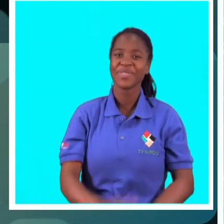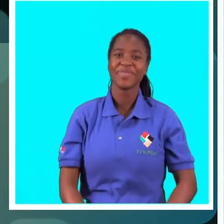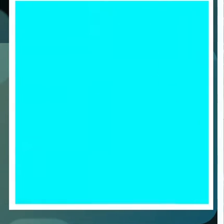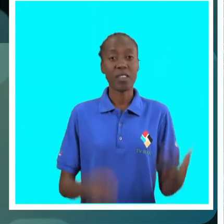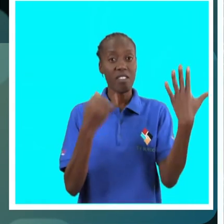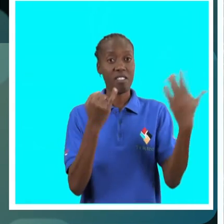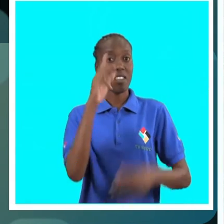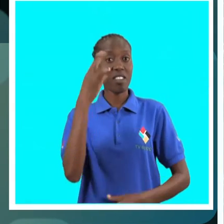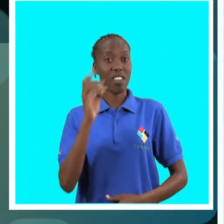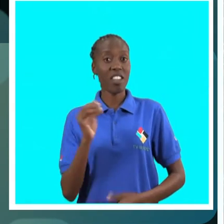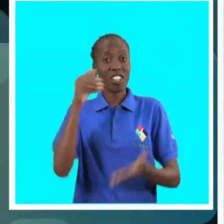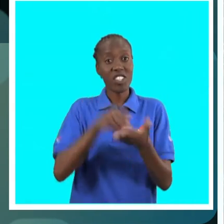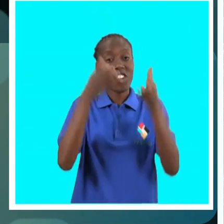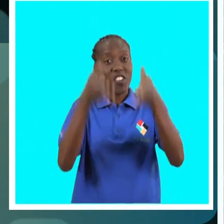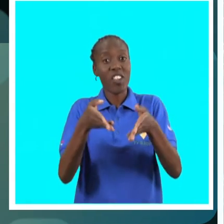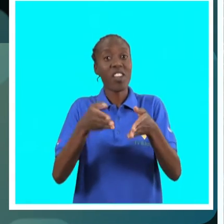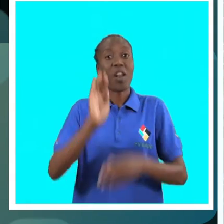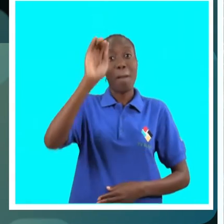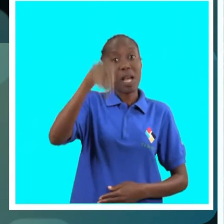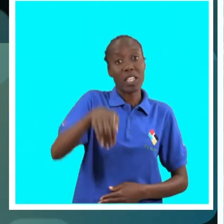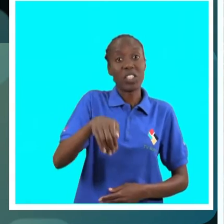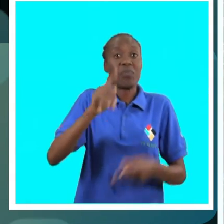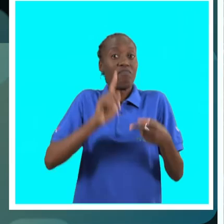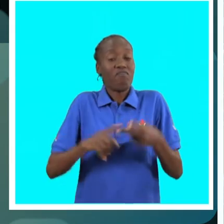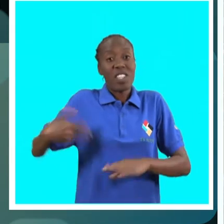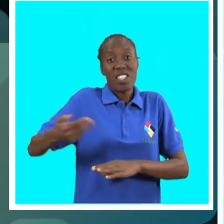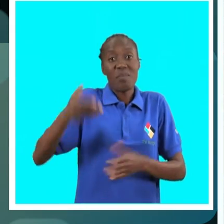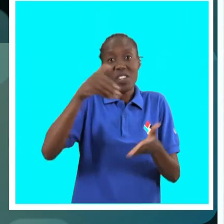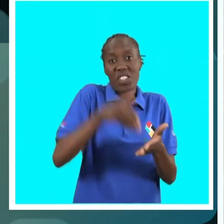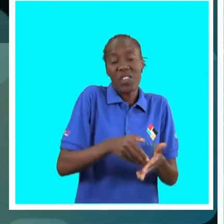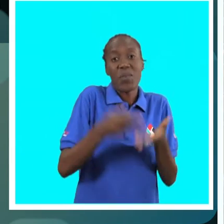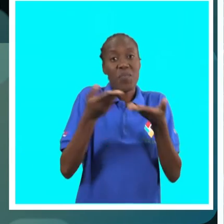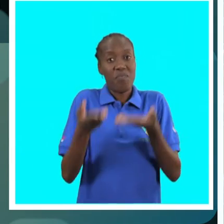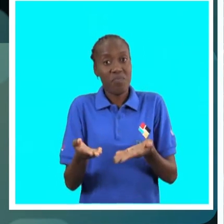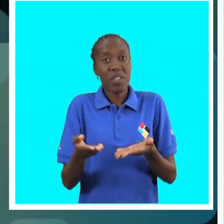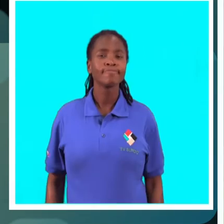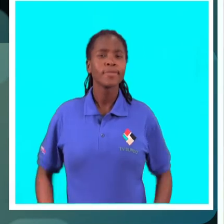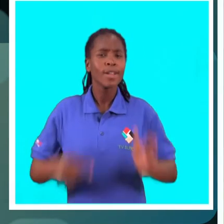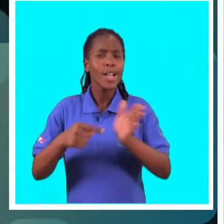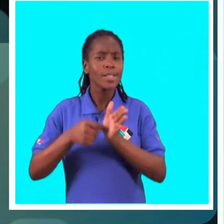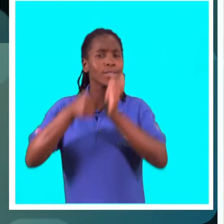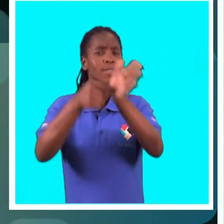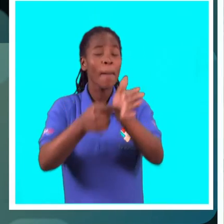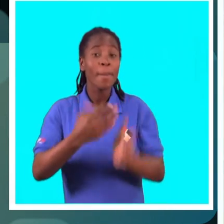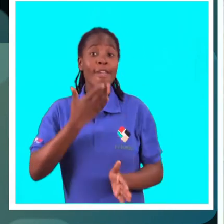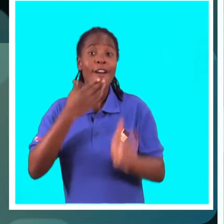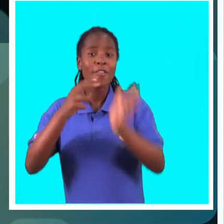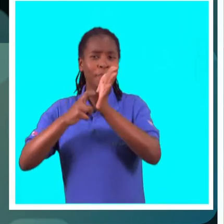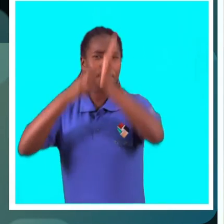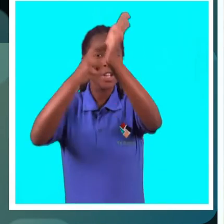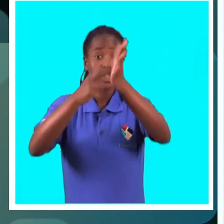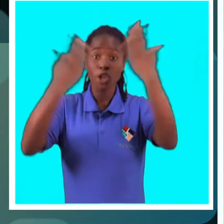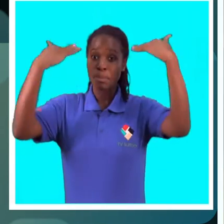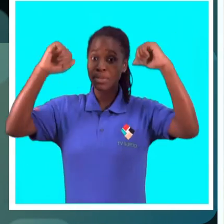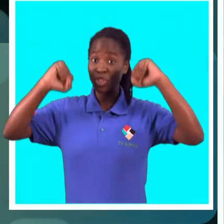maiores 6:30 já estamos aqui na baixa sempre cheg serviço além de poupar